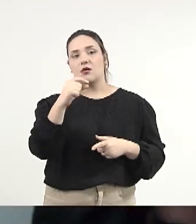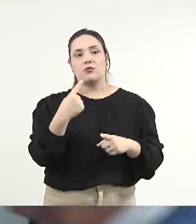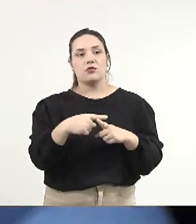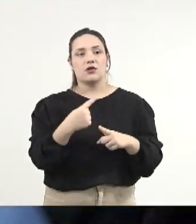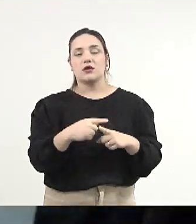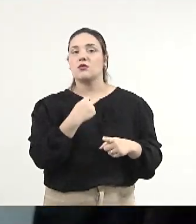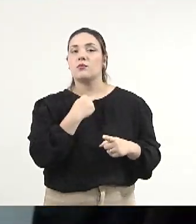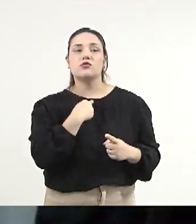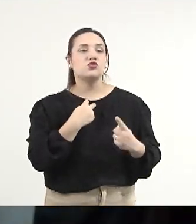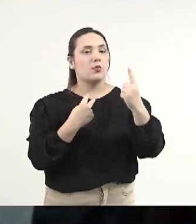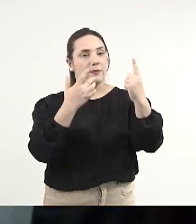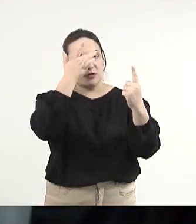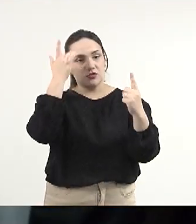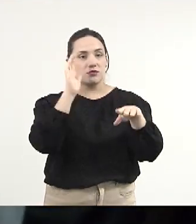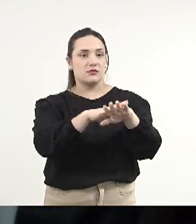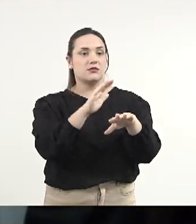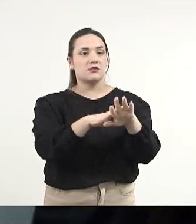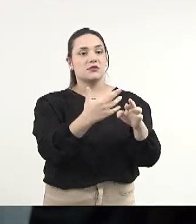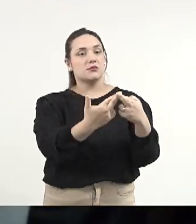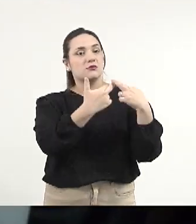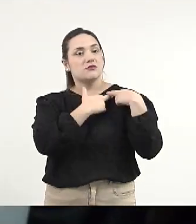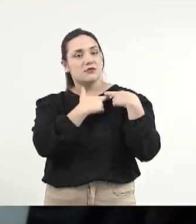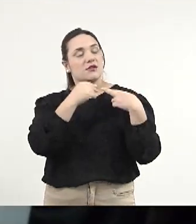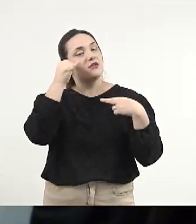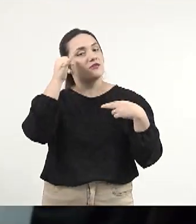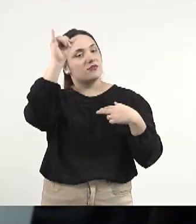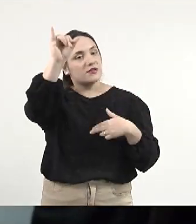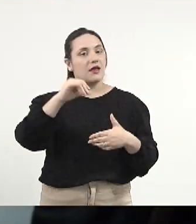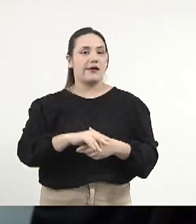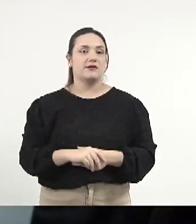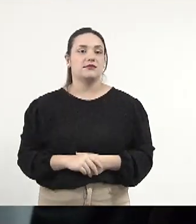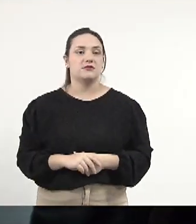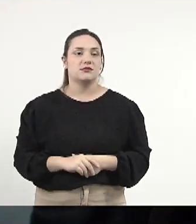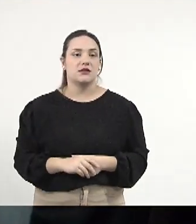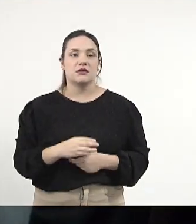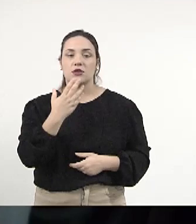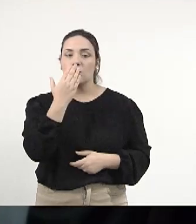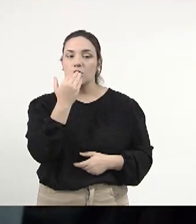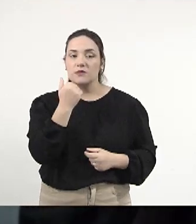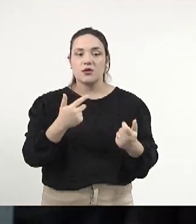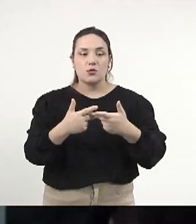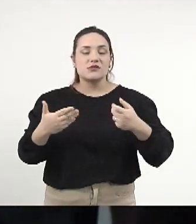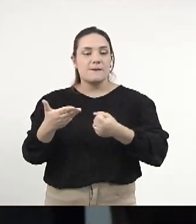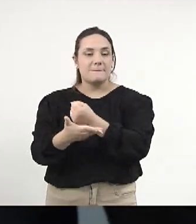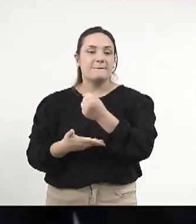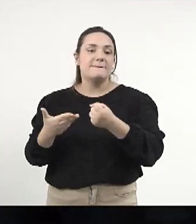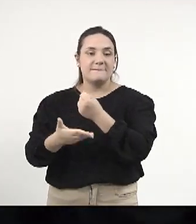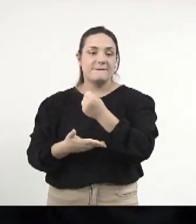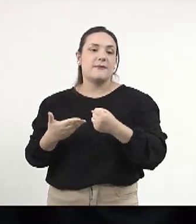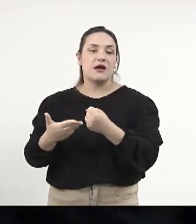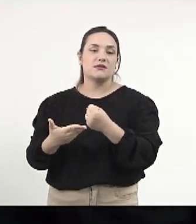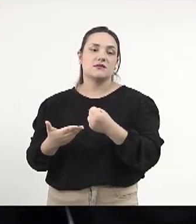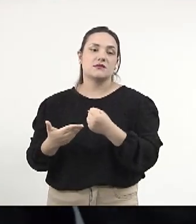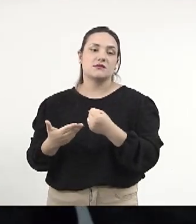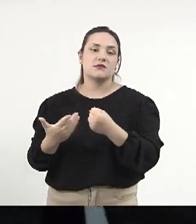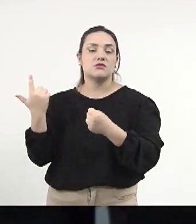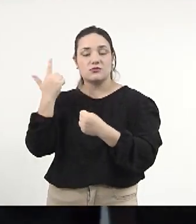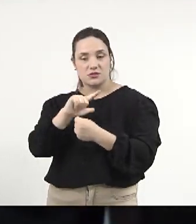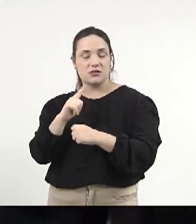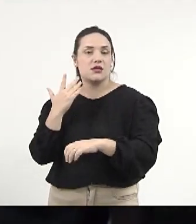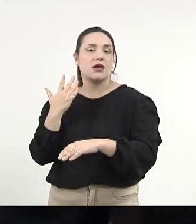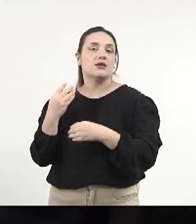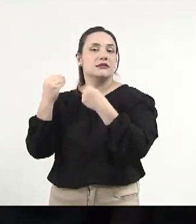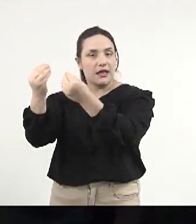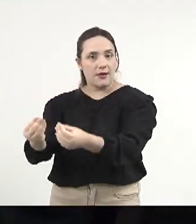não pode ser responsável para impedir que comida, que o básico chegue na mesa de todas